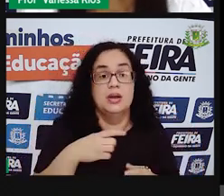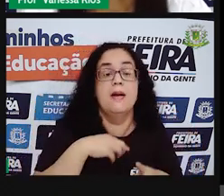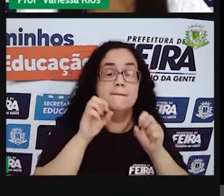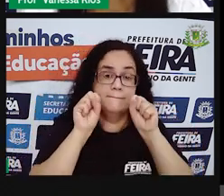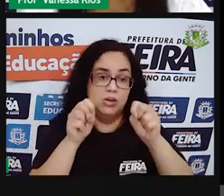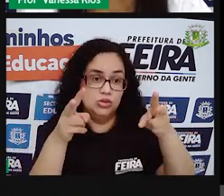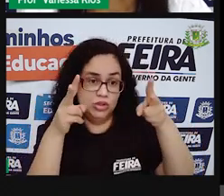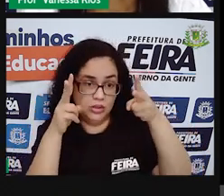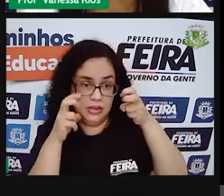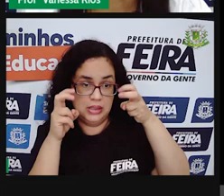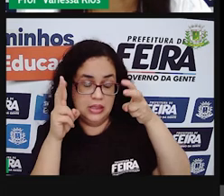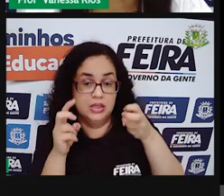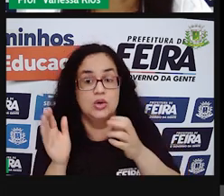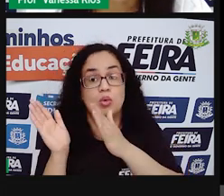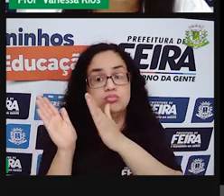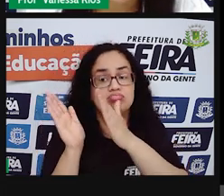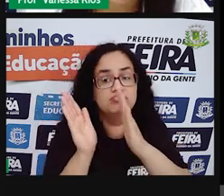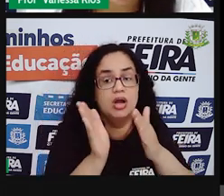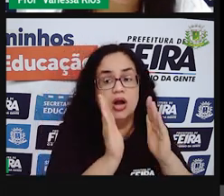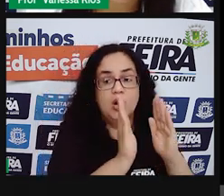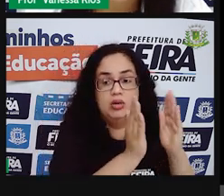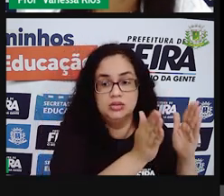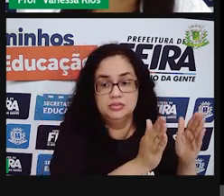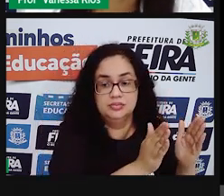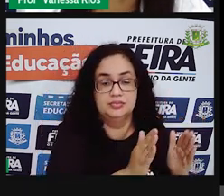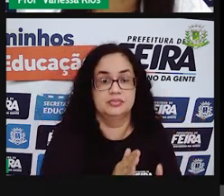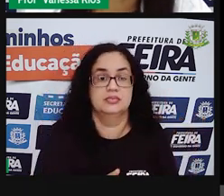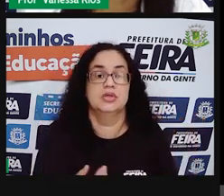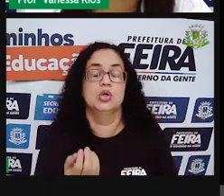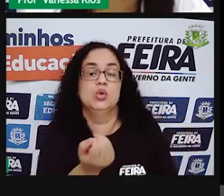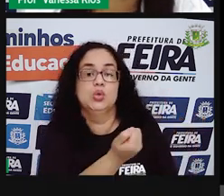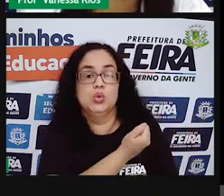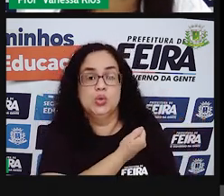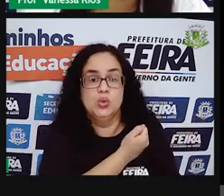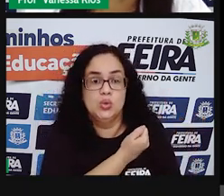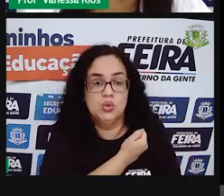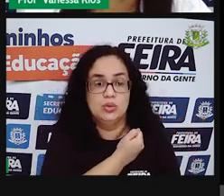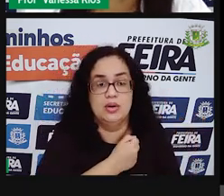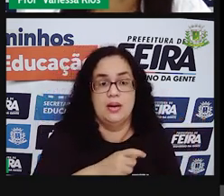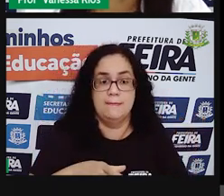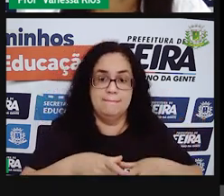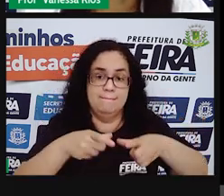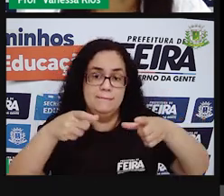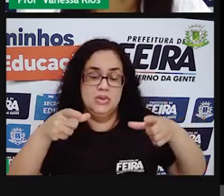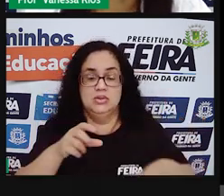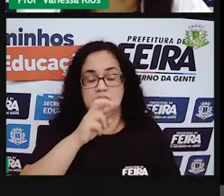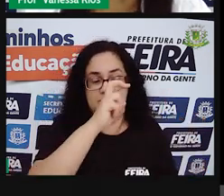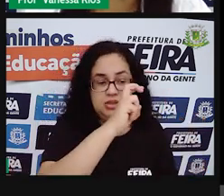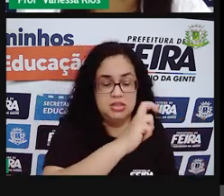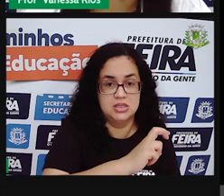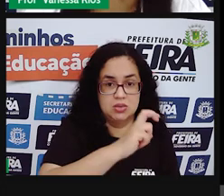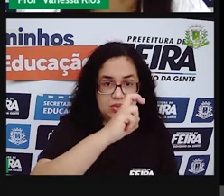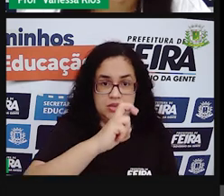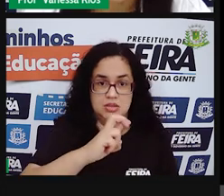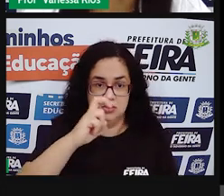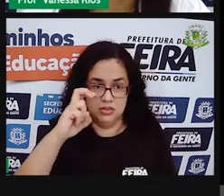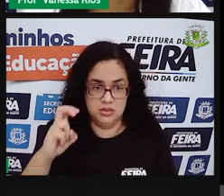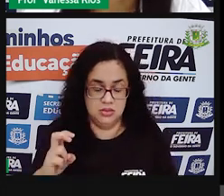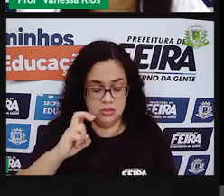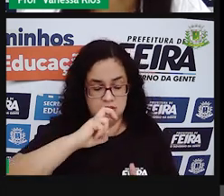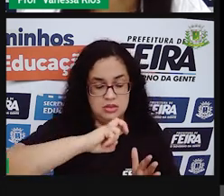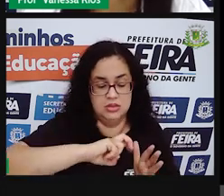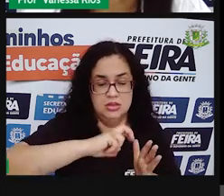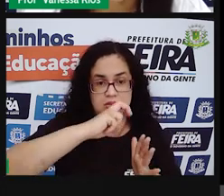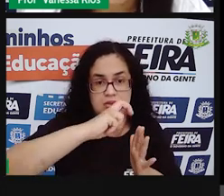pode observar aí um padrão existente. Os números aí estão aumentando de 5 em 5. Então,